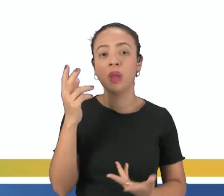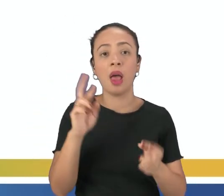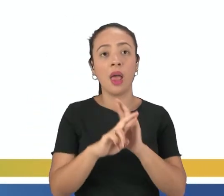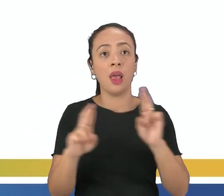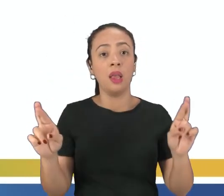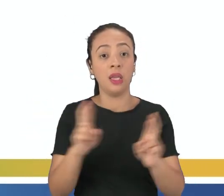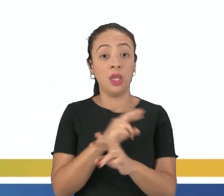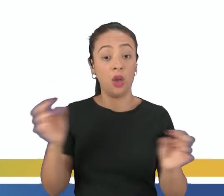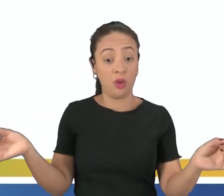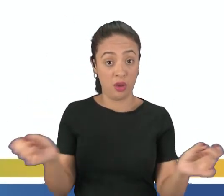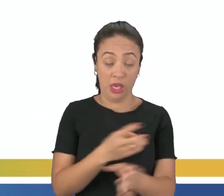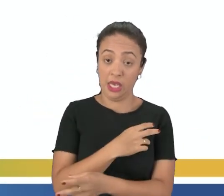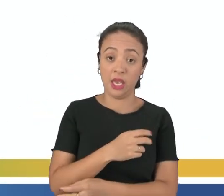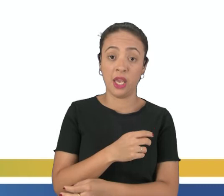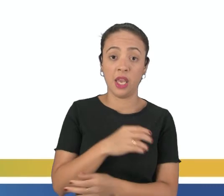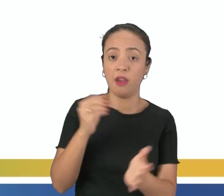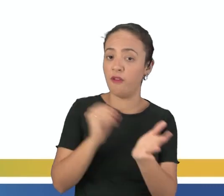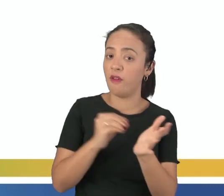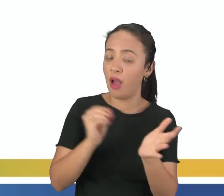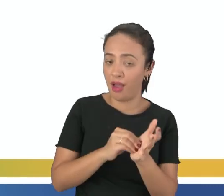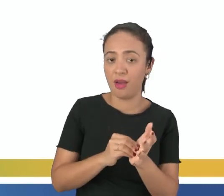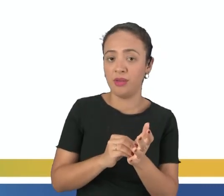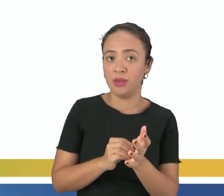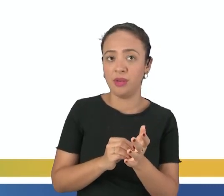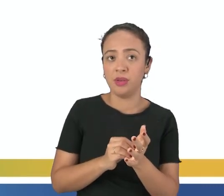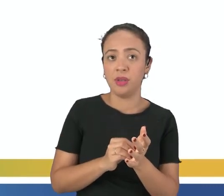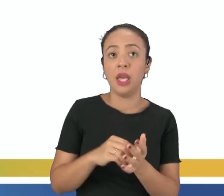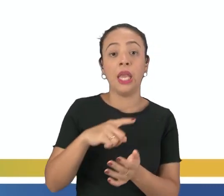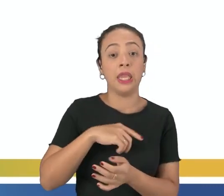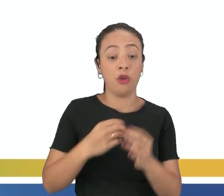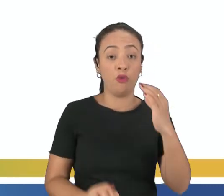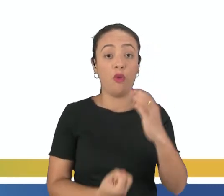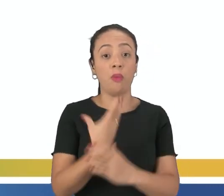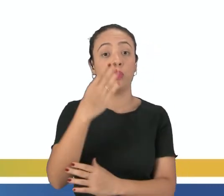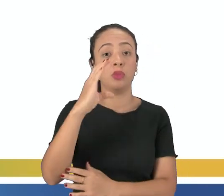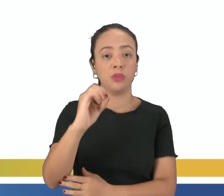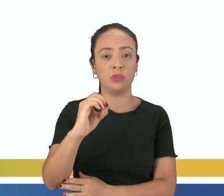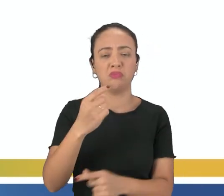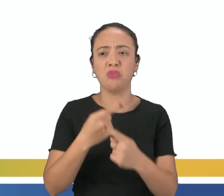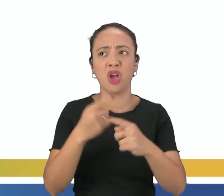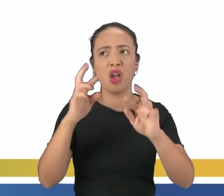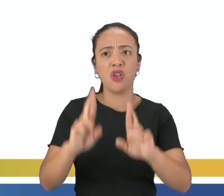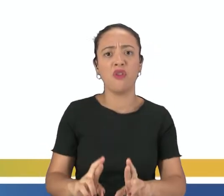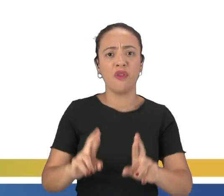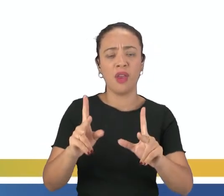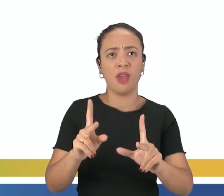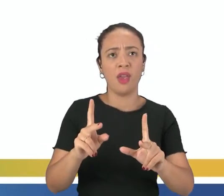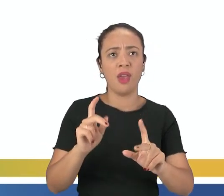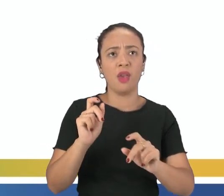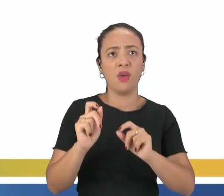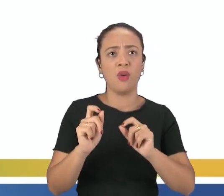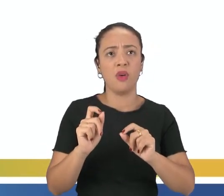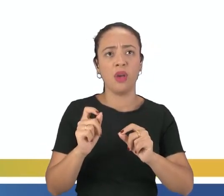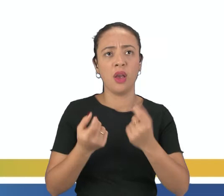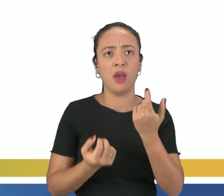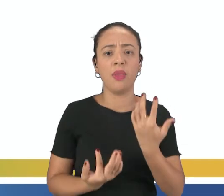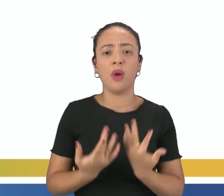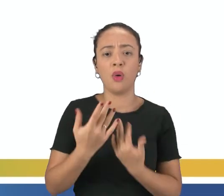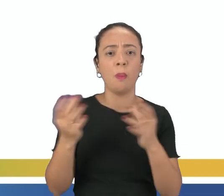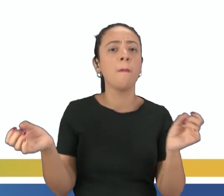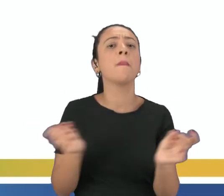observar? Na reação de combustão incompleta, a gente tem o CO sendo formado. Por que que é diferente da